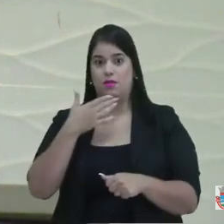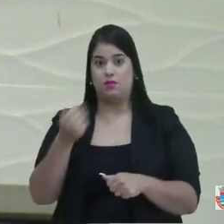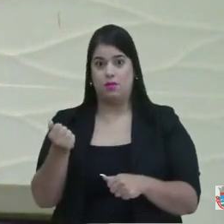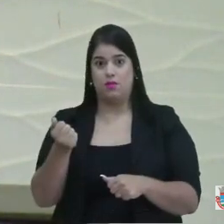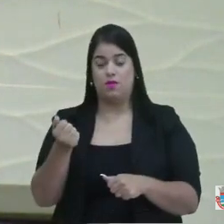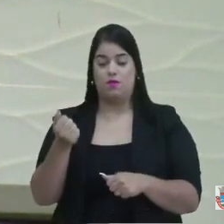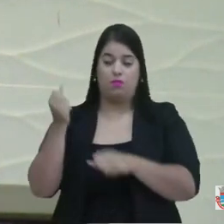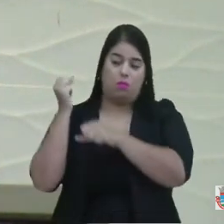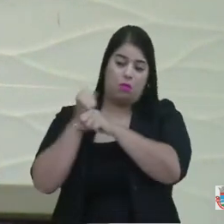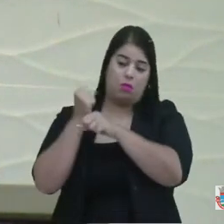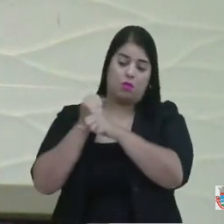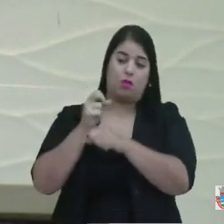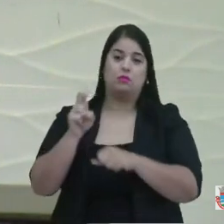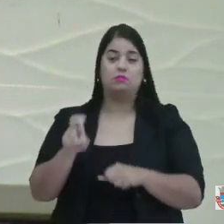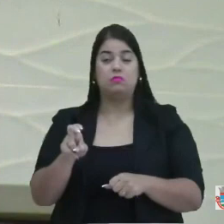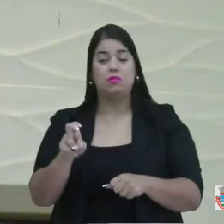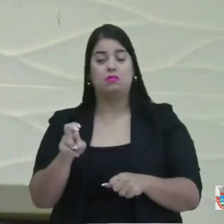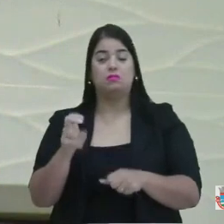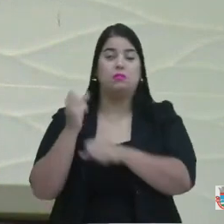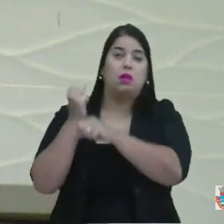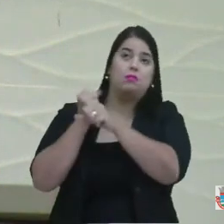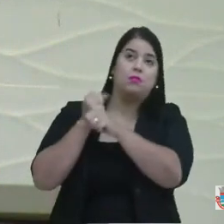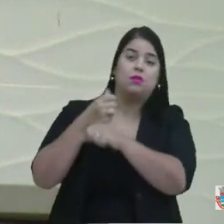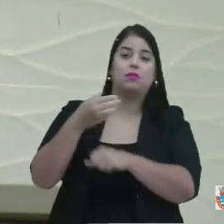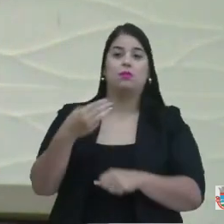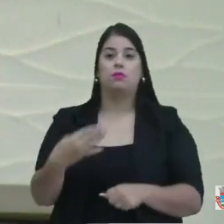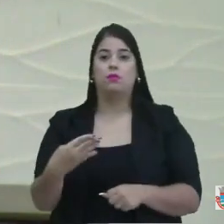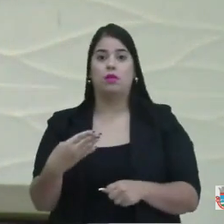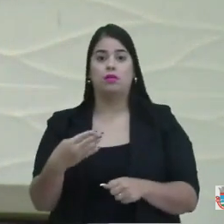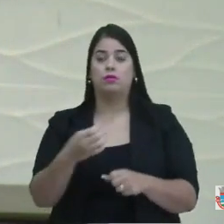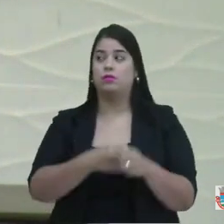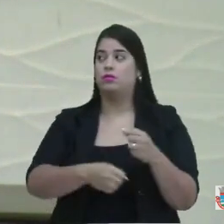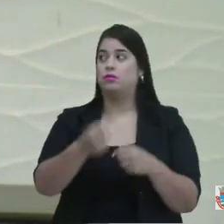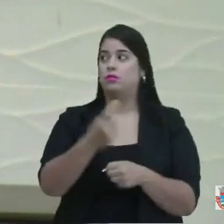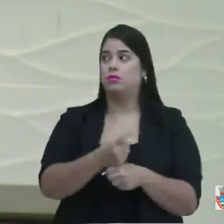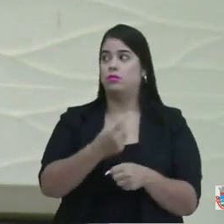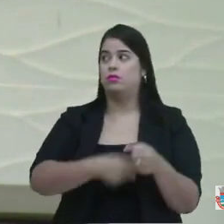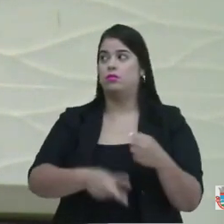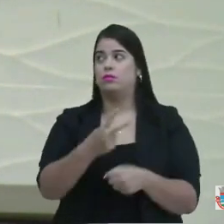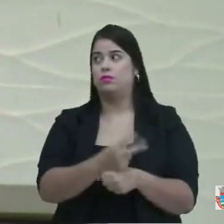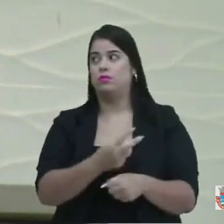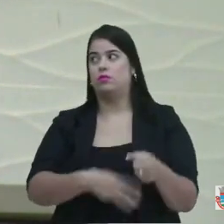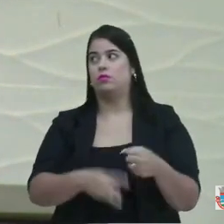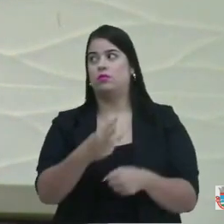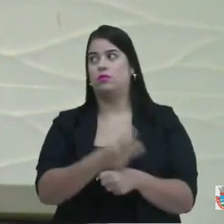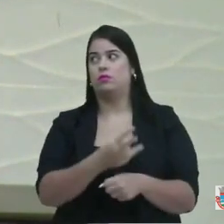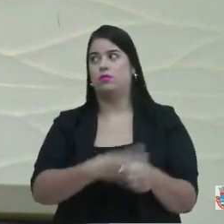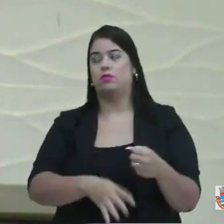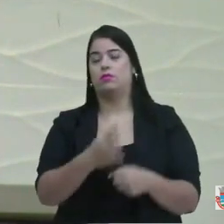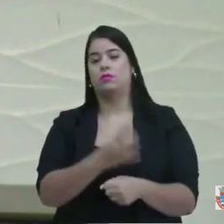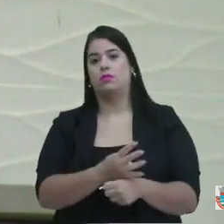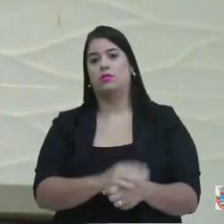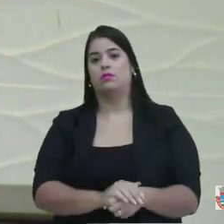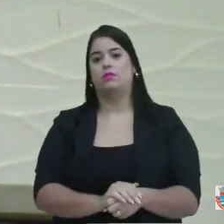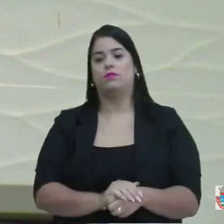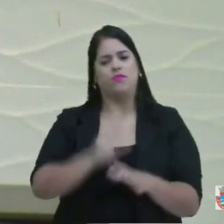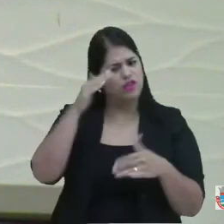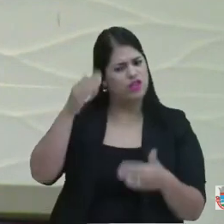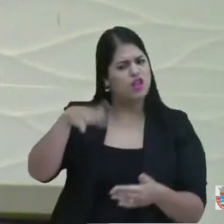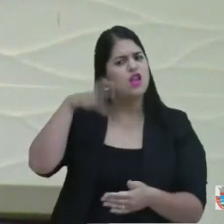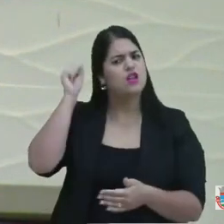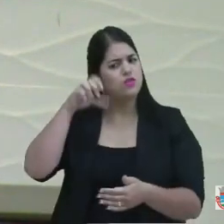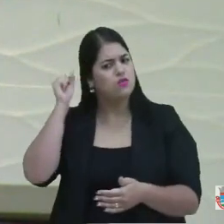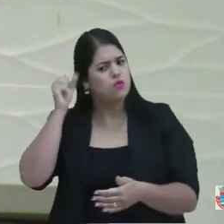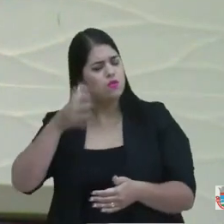4 ou 5 anos, tudo sujo, sem prestar para nada. Aí, Vossa Excelência, me escuta falar. Me escuta falar, fica quietinho